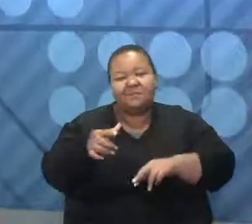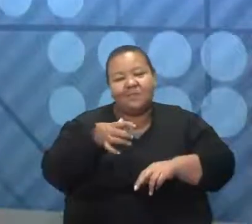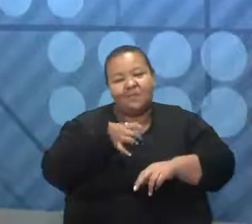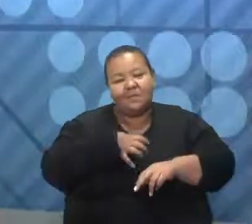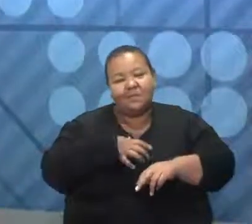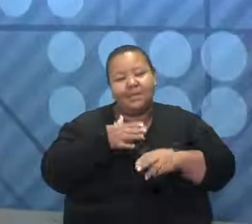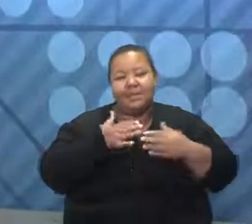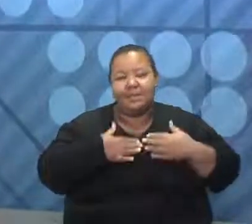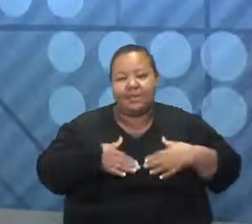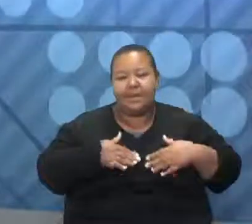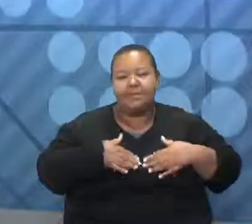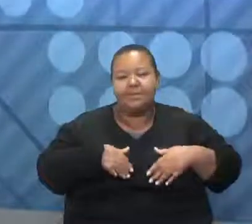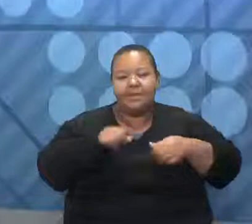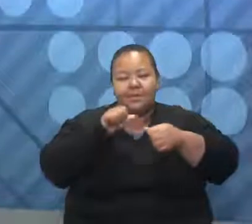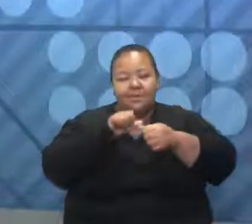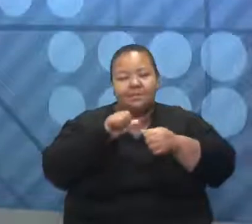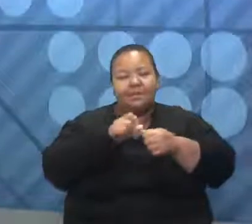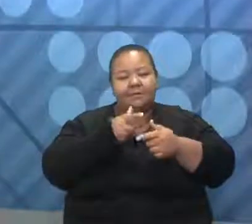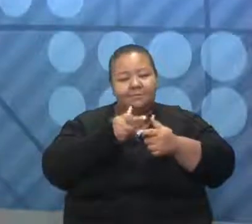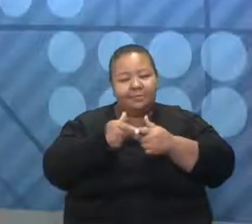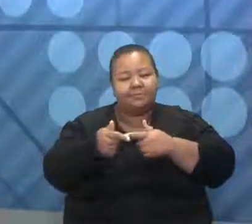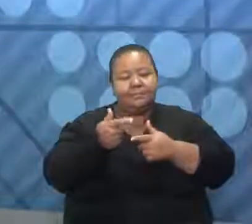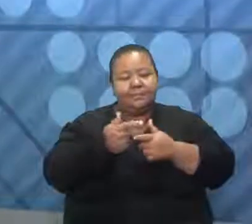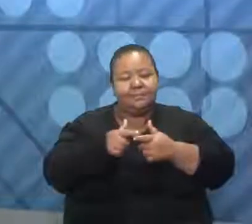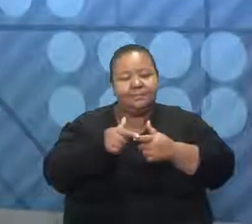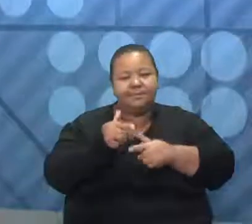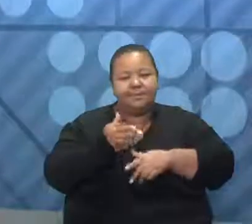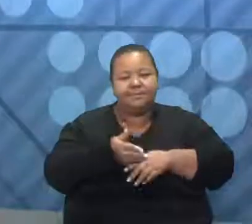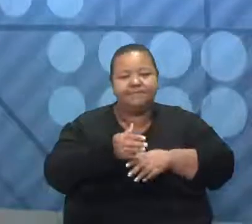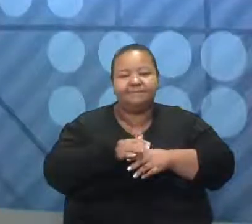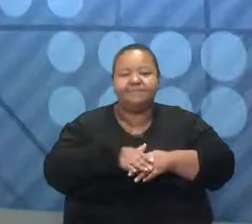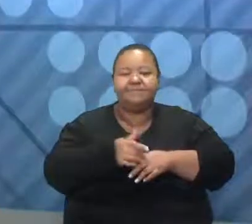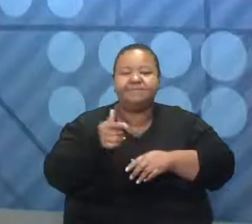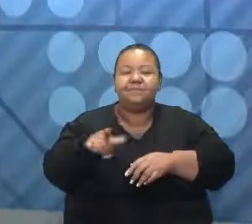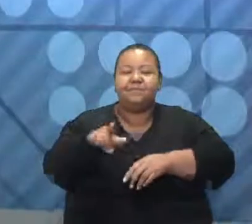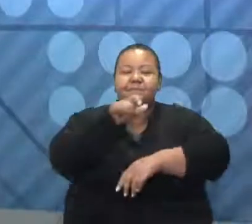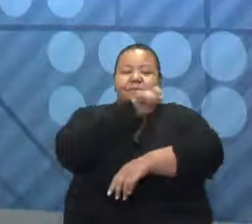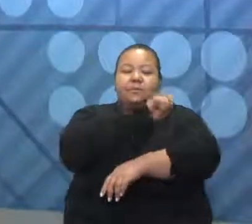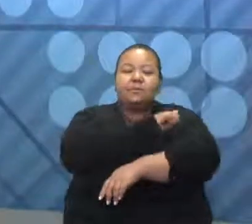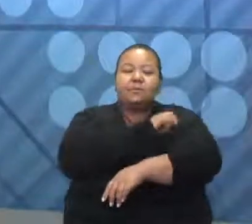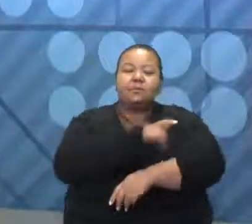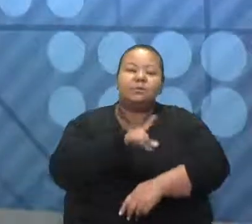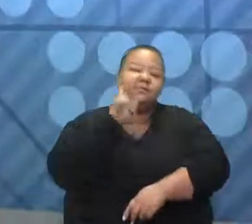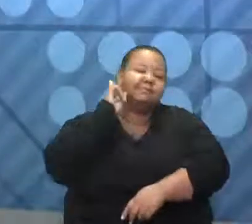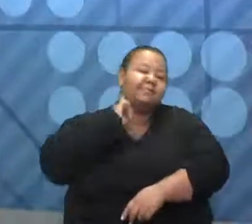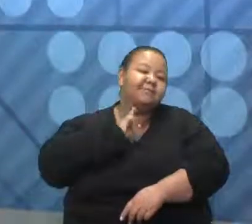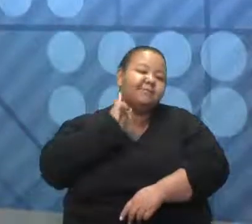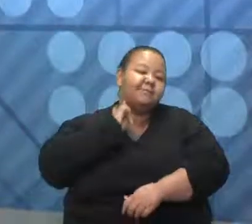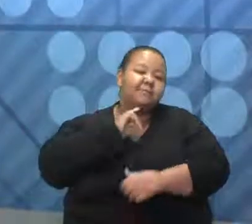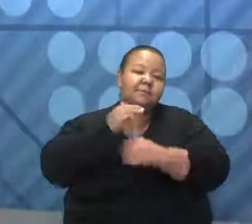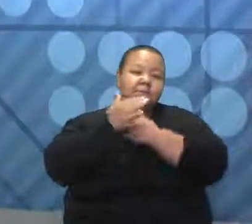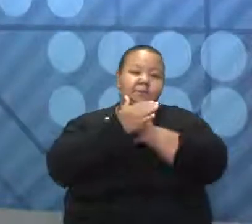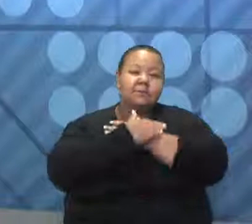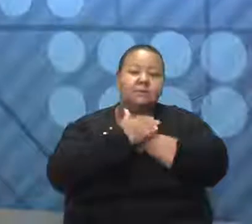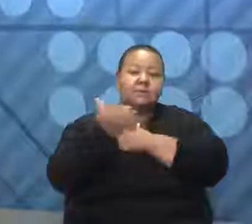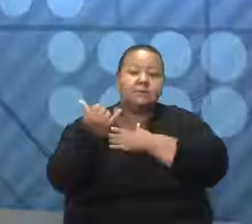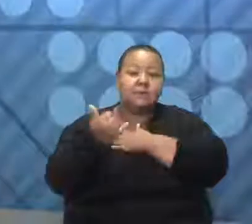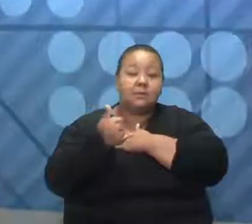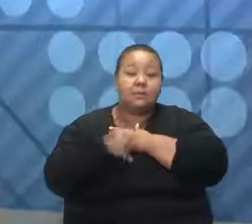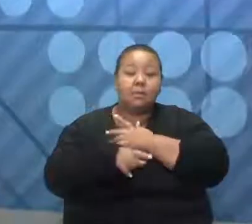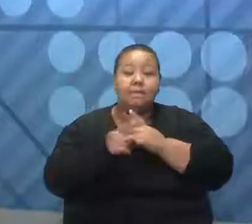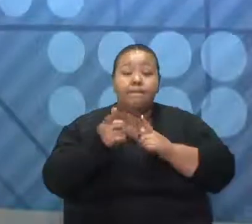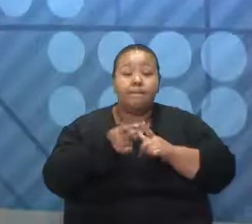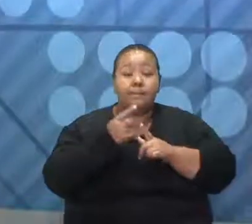calma e vai resolver esse problema, esse ponto de atenção. Os alunos de Uberlândia, um abraço para vocês, falam assim, ó, primeiro